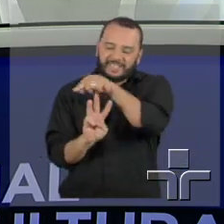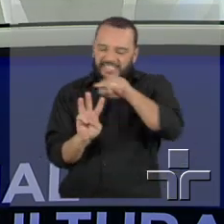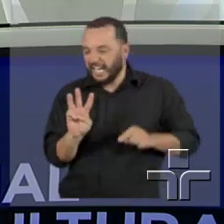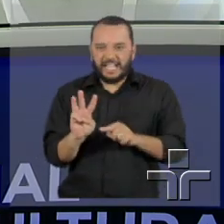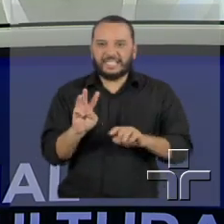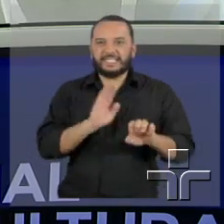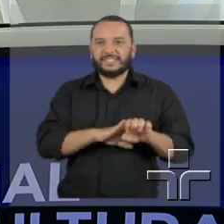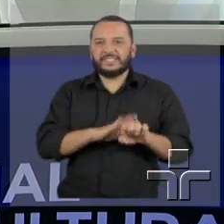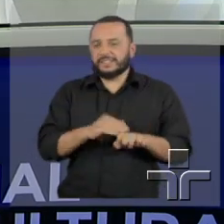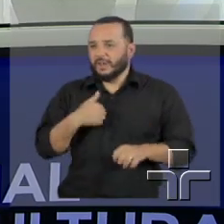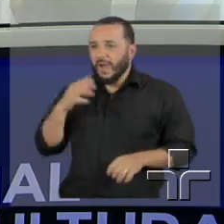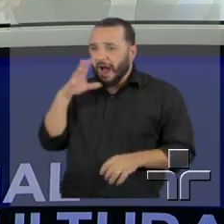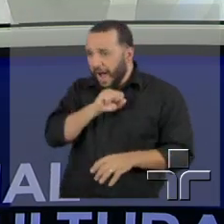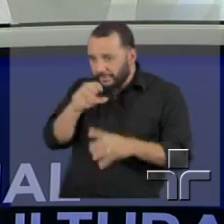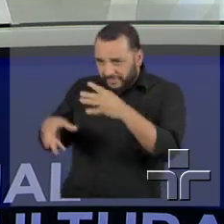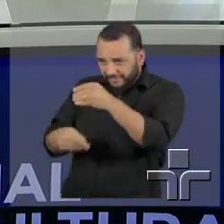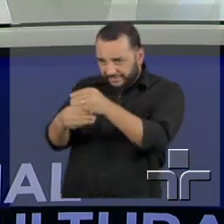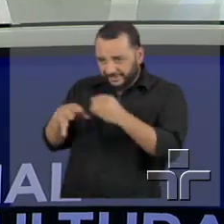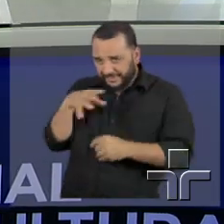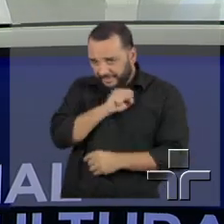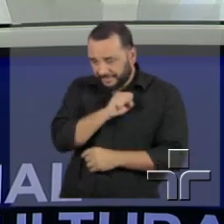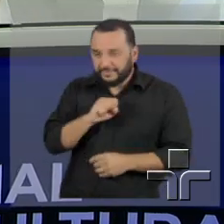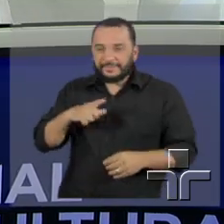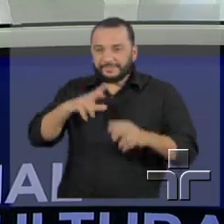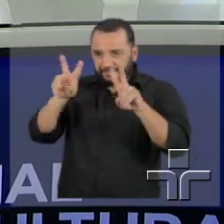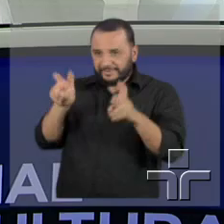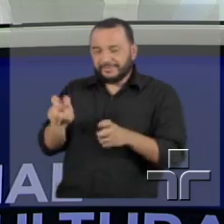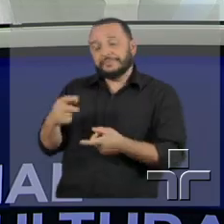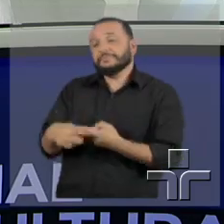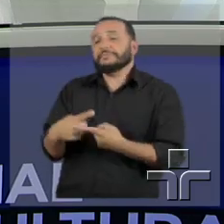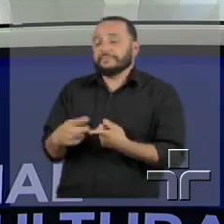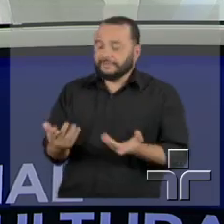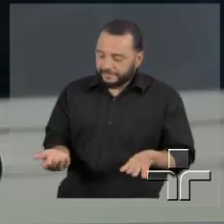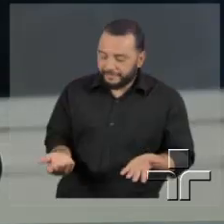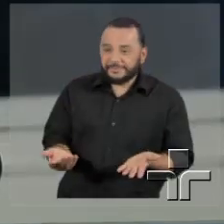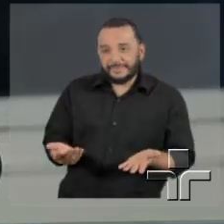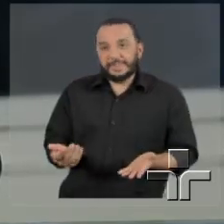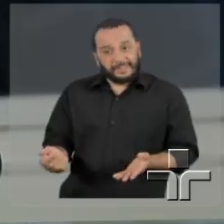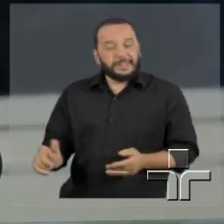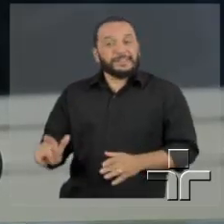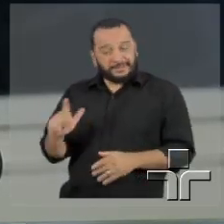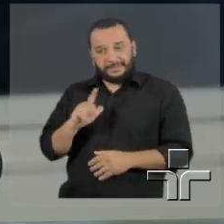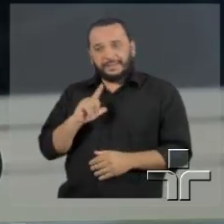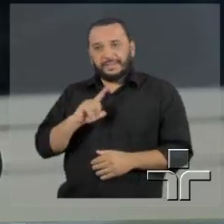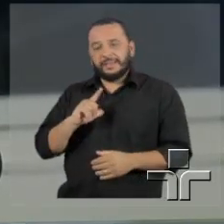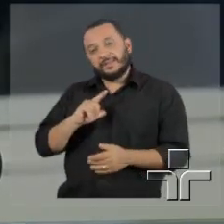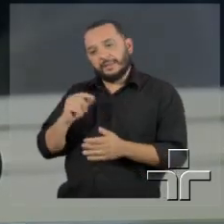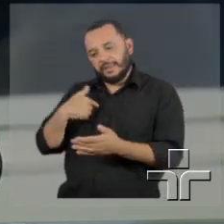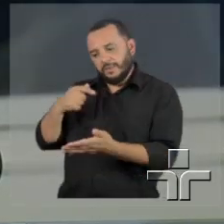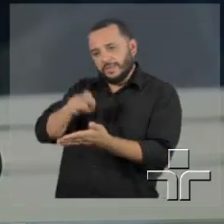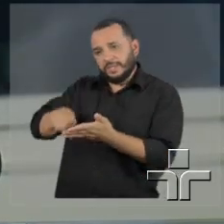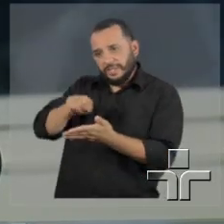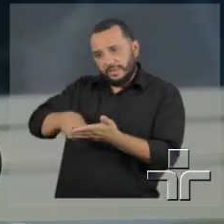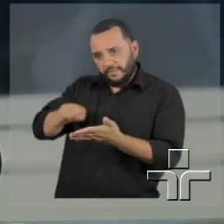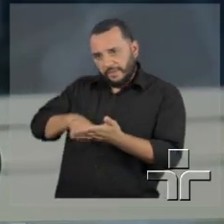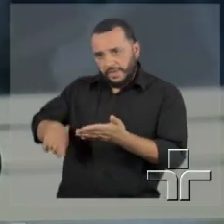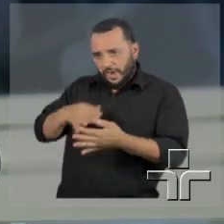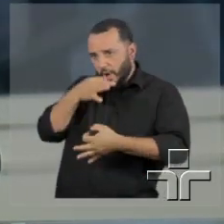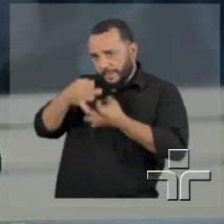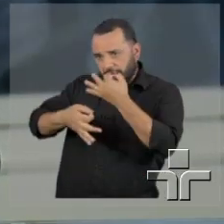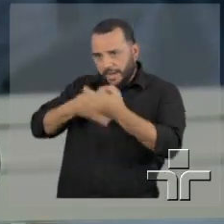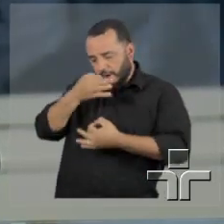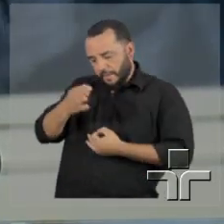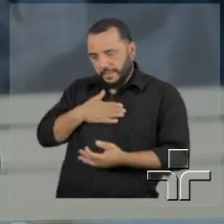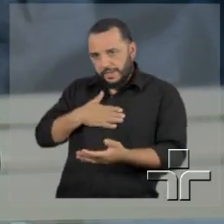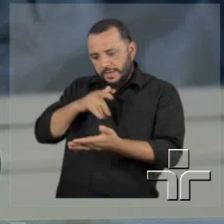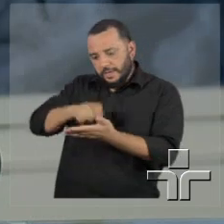Posso fazer então um rápido comentário, Pode. né? Já que o tema foi... Então, é porque é o seguinte, durante muito tempo eu escrevi e me coloquei